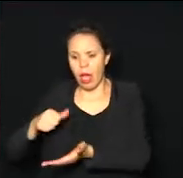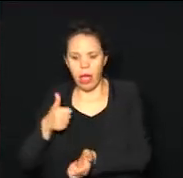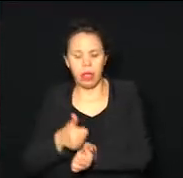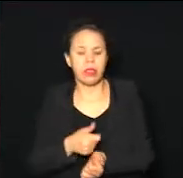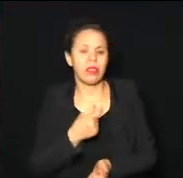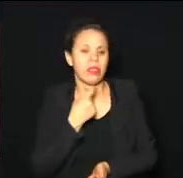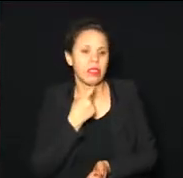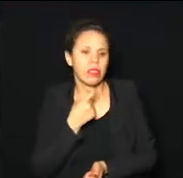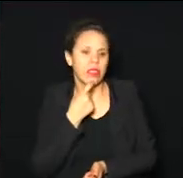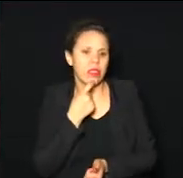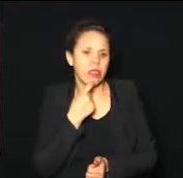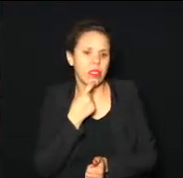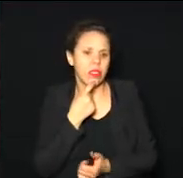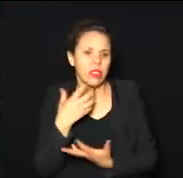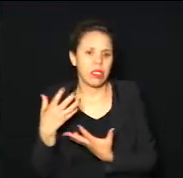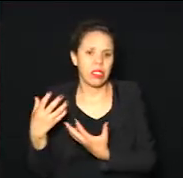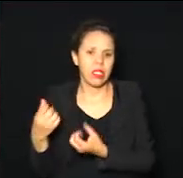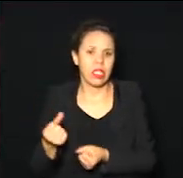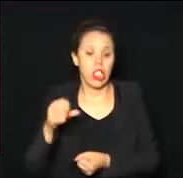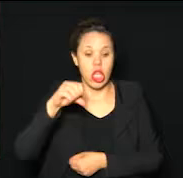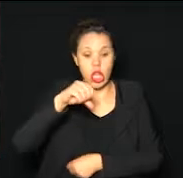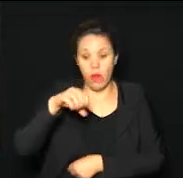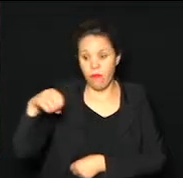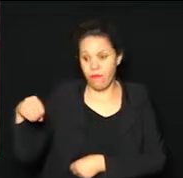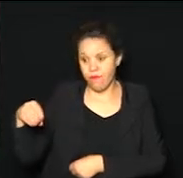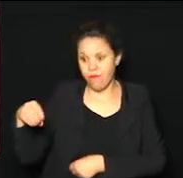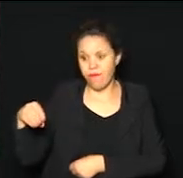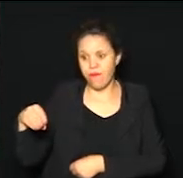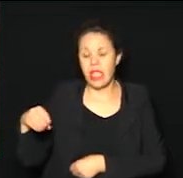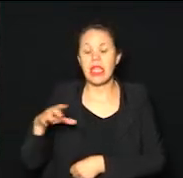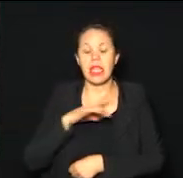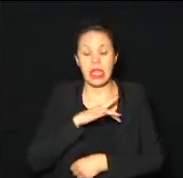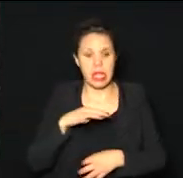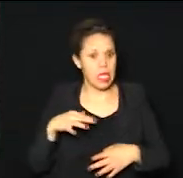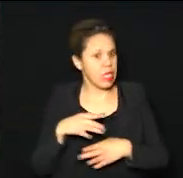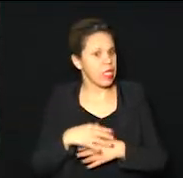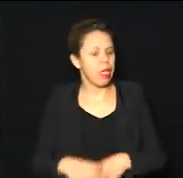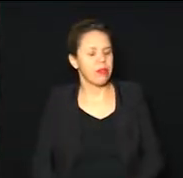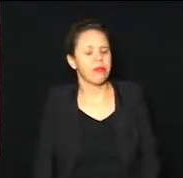compreendendo praticamente 90 cidades.